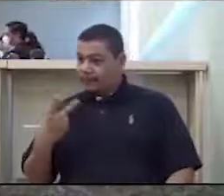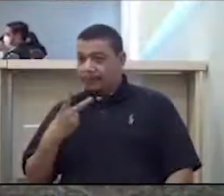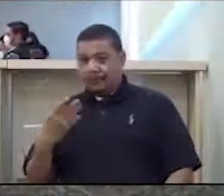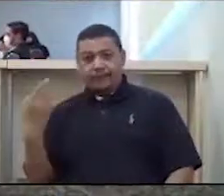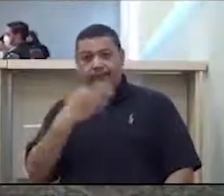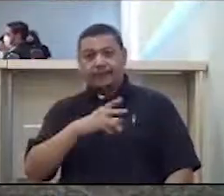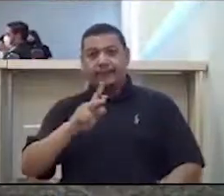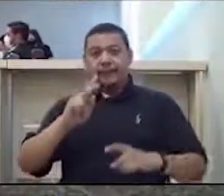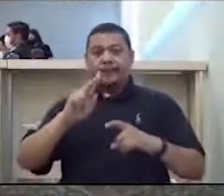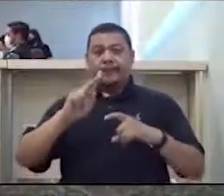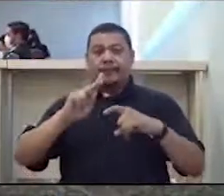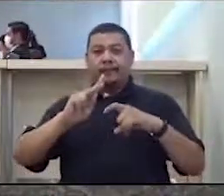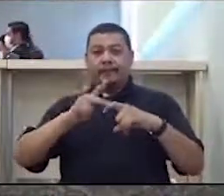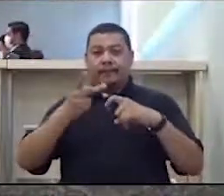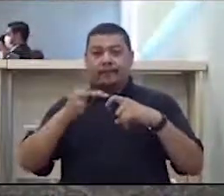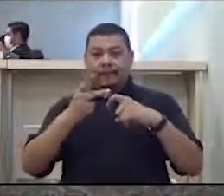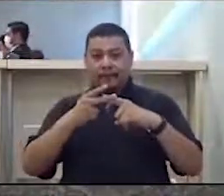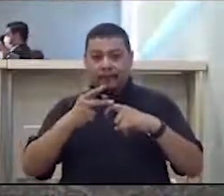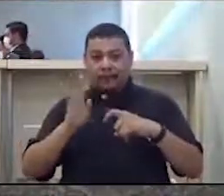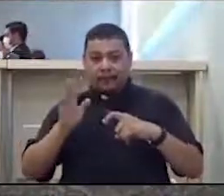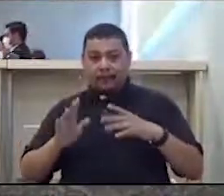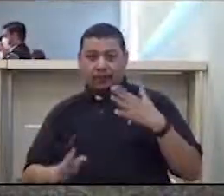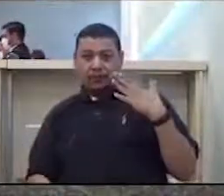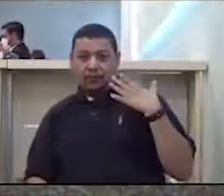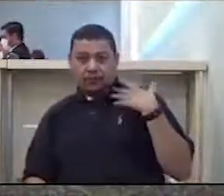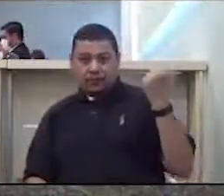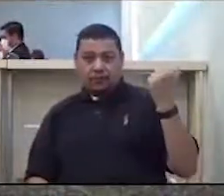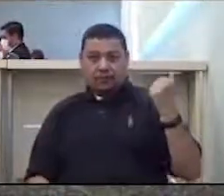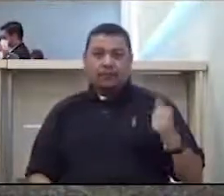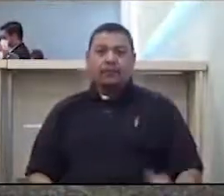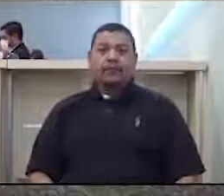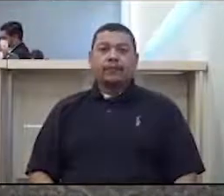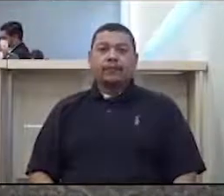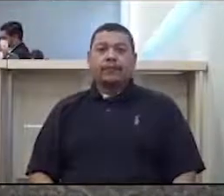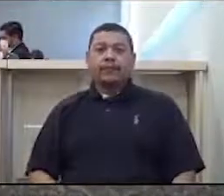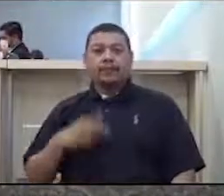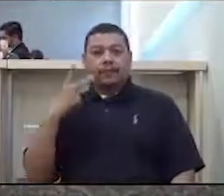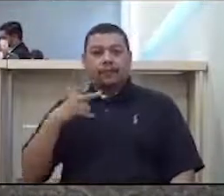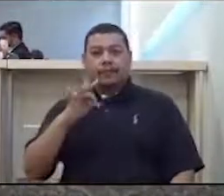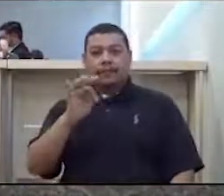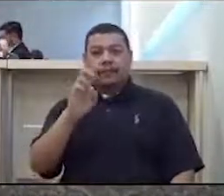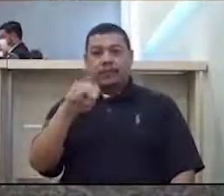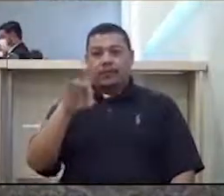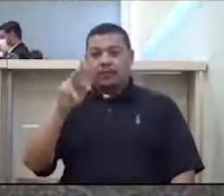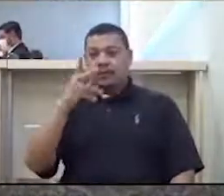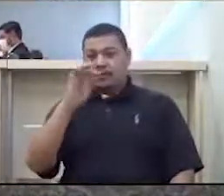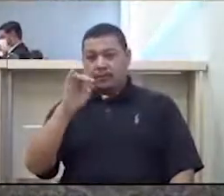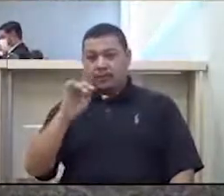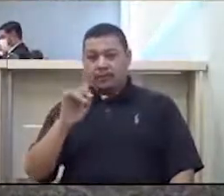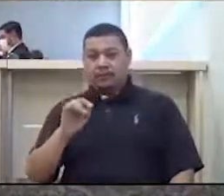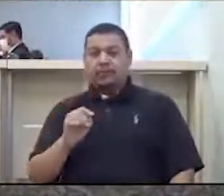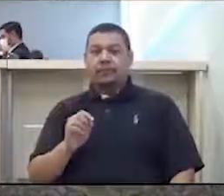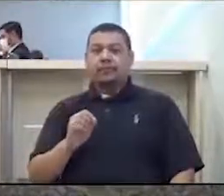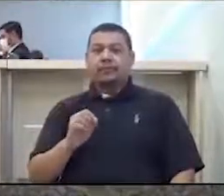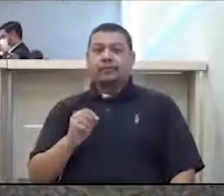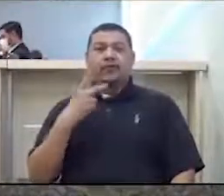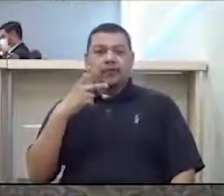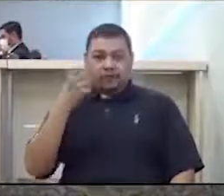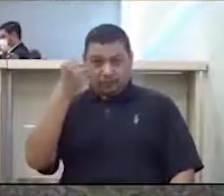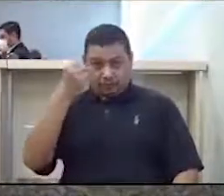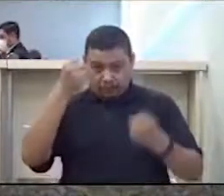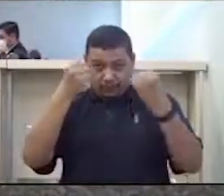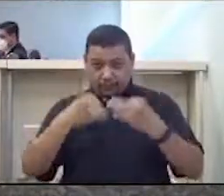fomos convidados, né, pelo... Na realidade, o vereador Toninho de Jesus teve uma fala